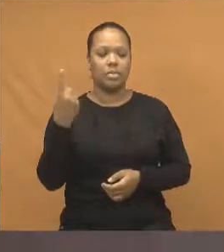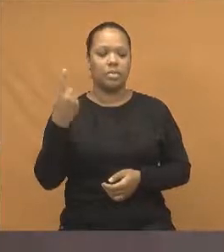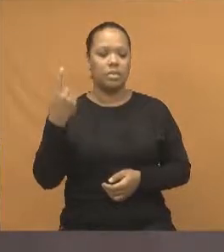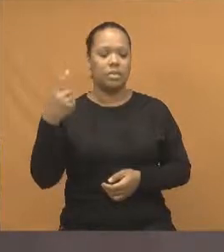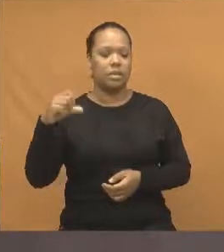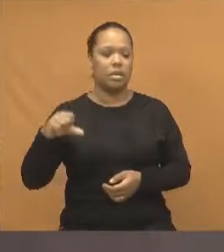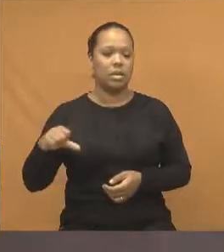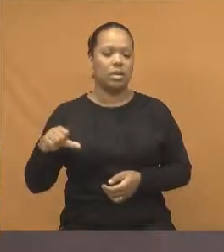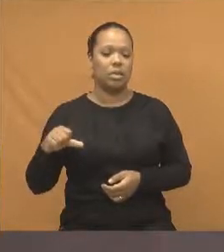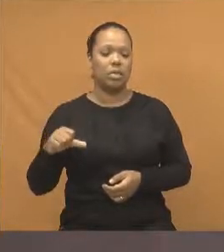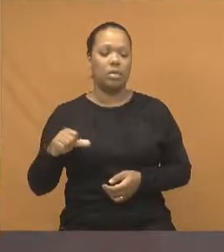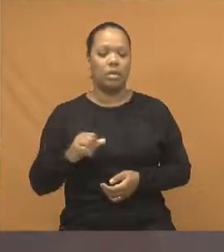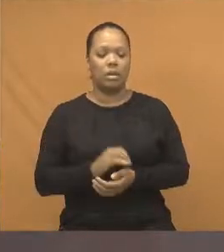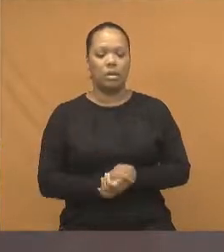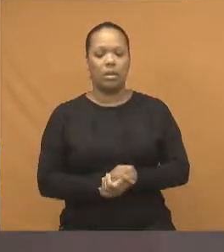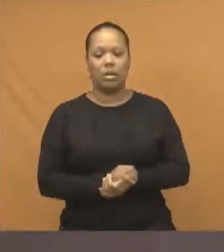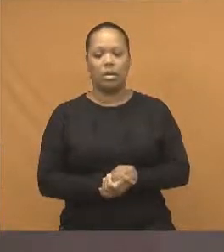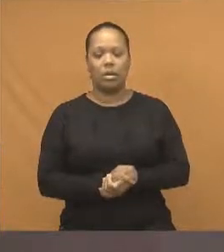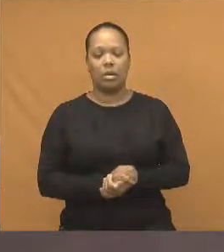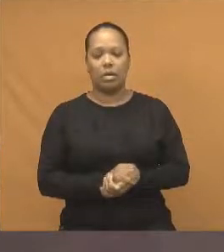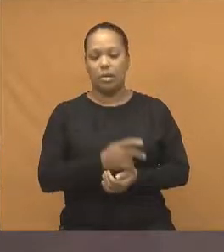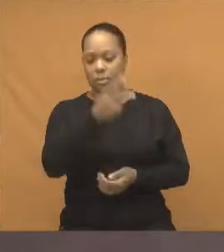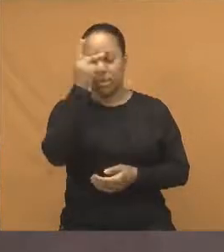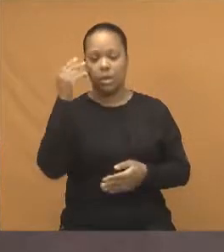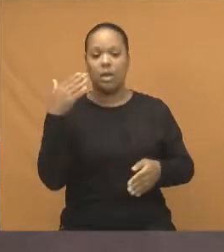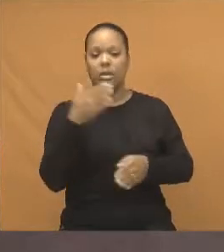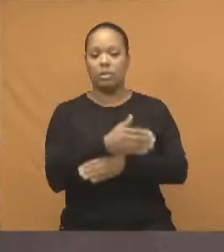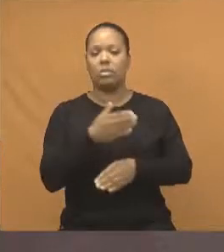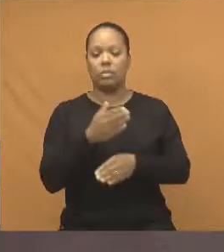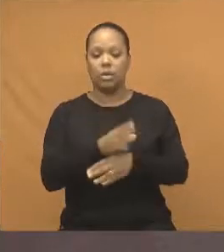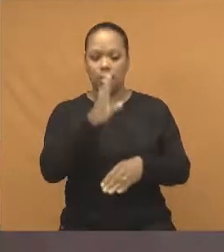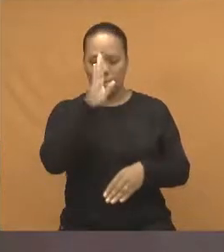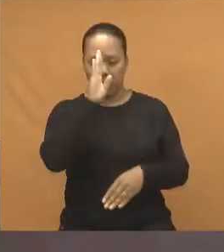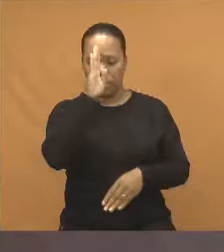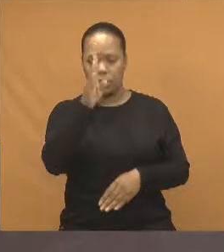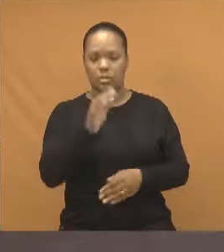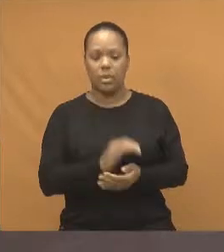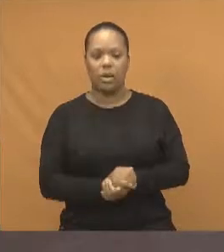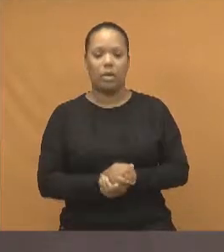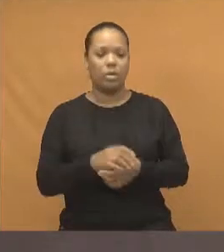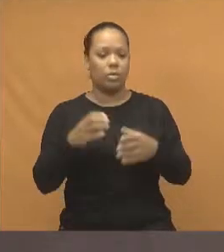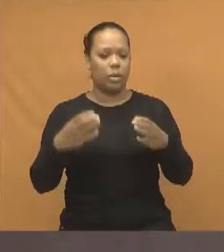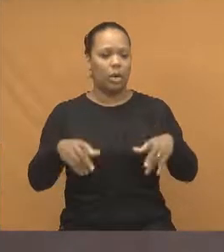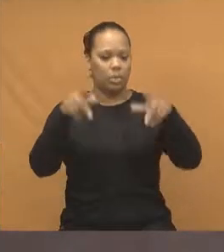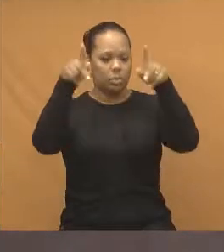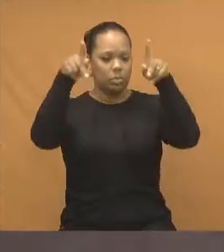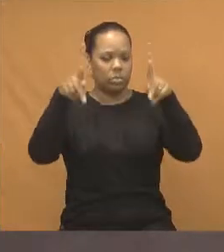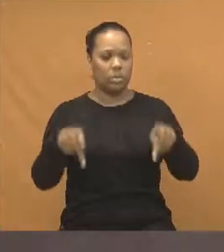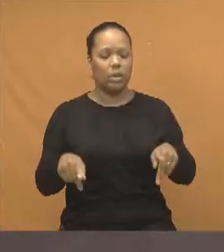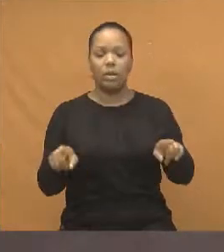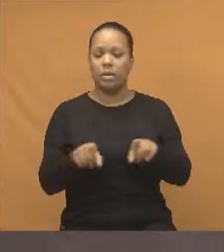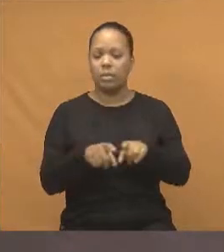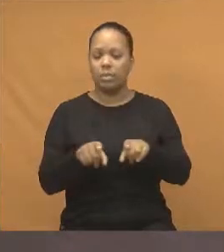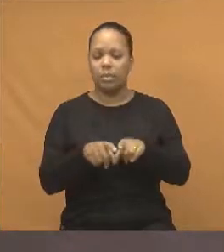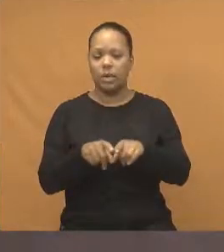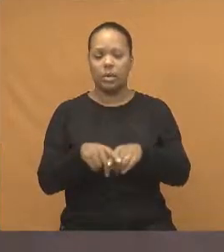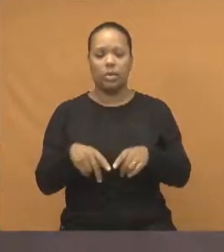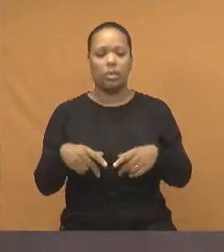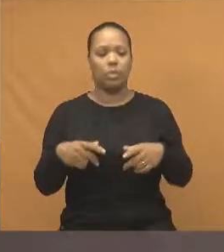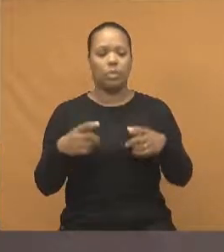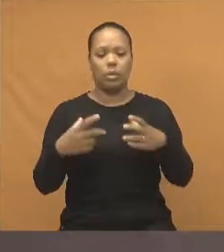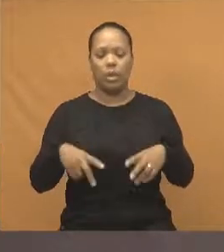Dispõe sobre atendimento prioritário em órgãos públicos e estabelecimentos privados de saúde